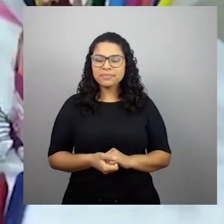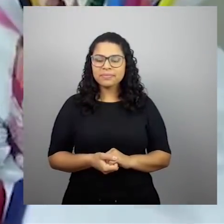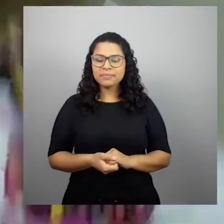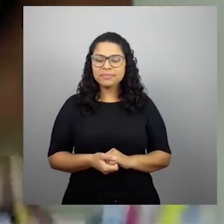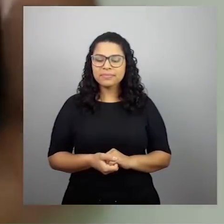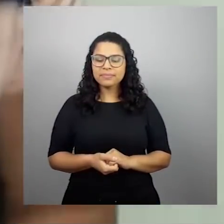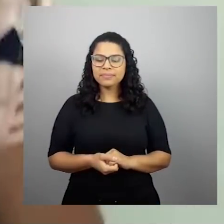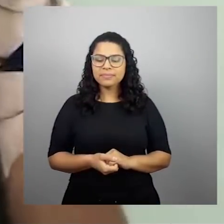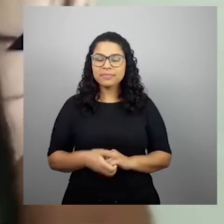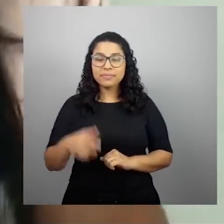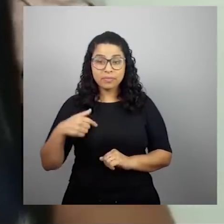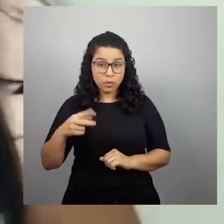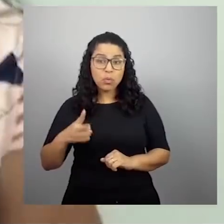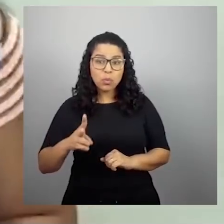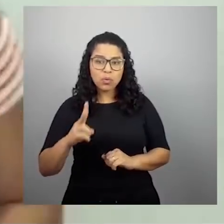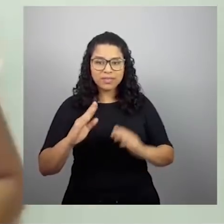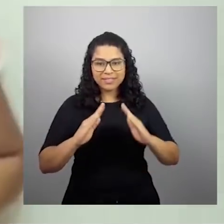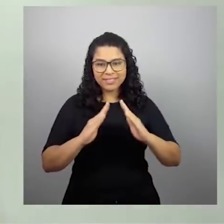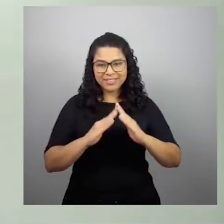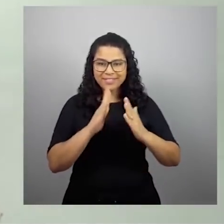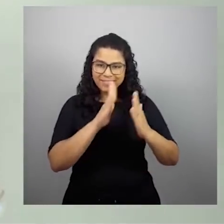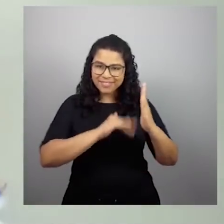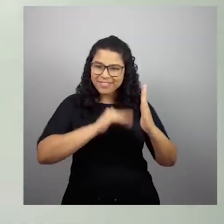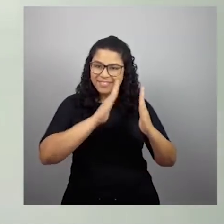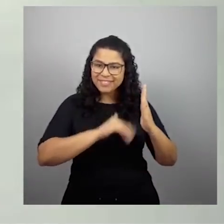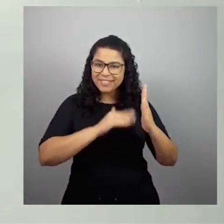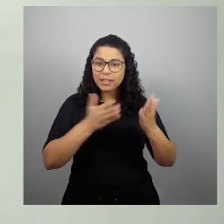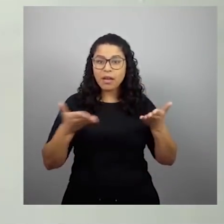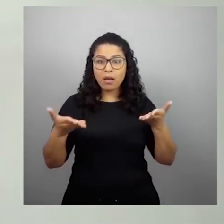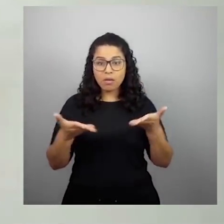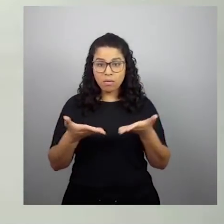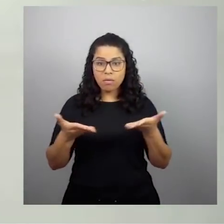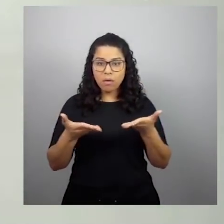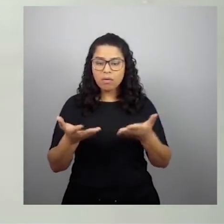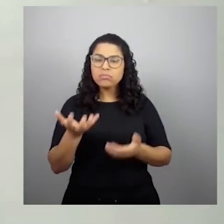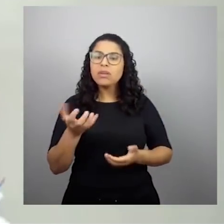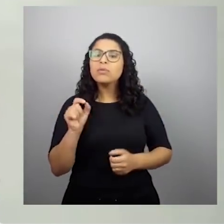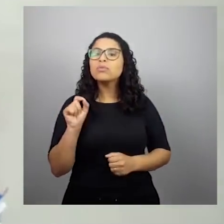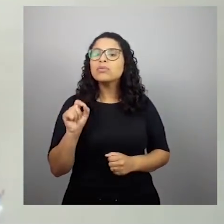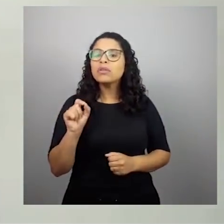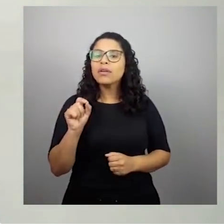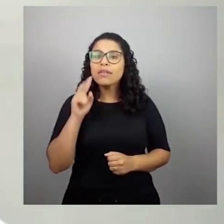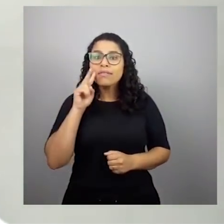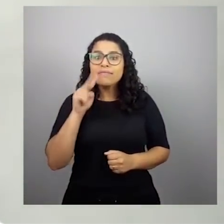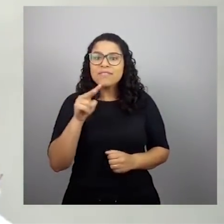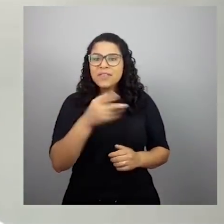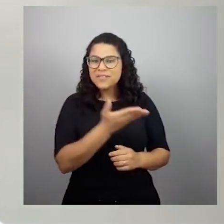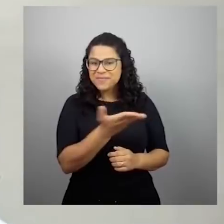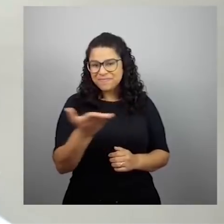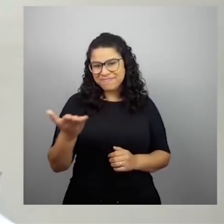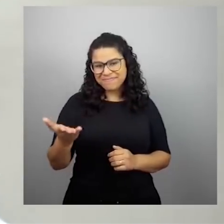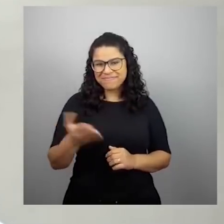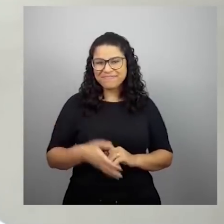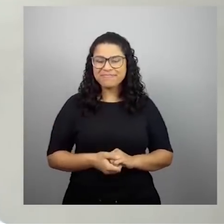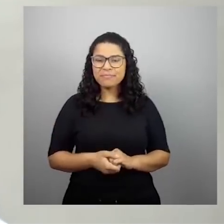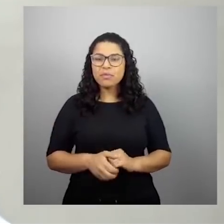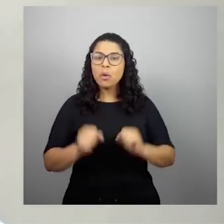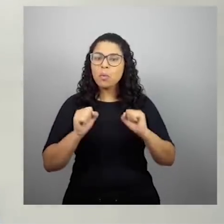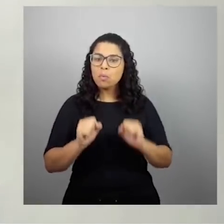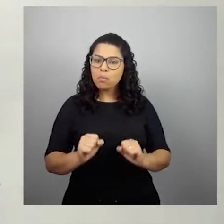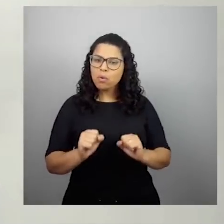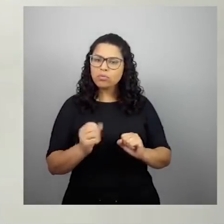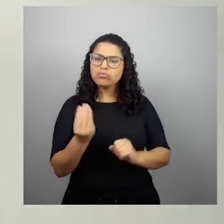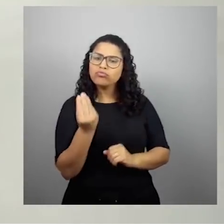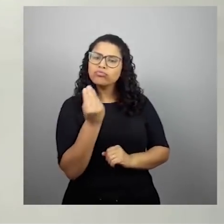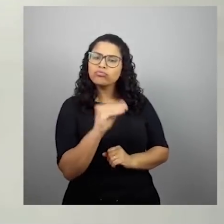E eu continuarei aqui de casa pintando meu desenho. Agora, eu gostaria muito de ver o de vocês.